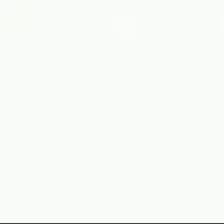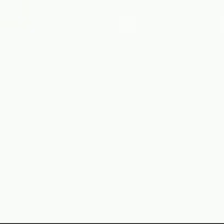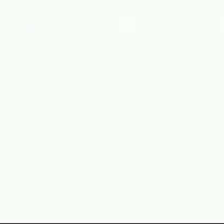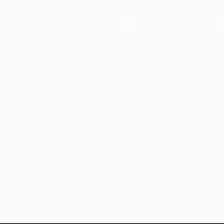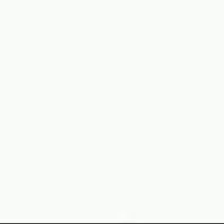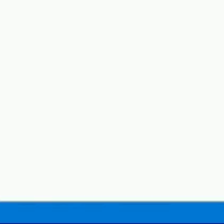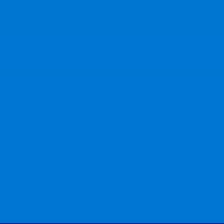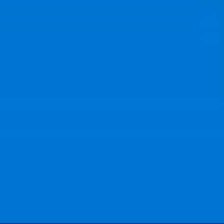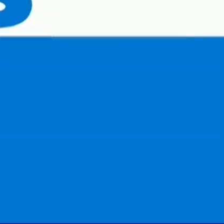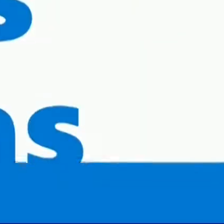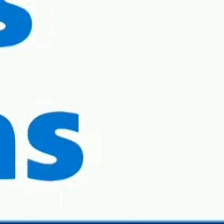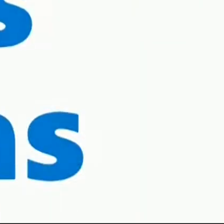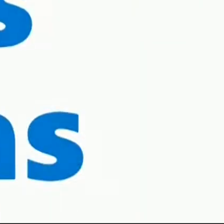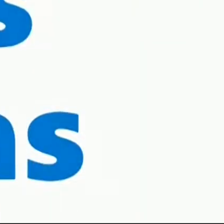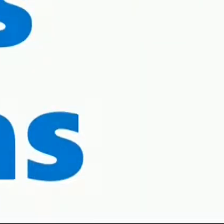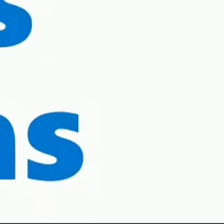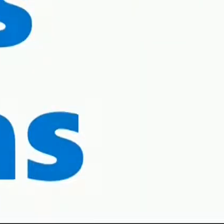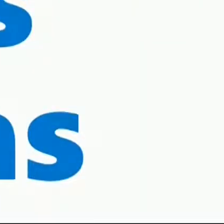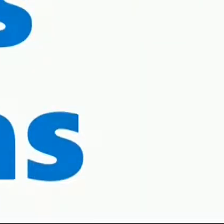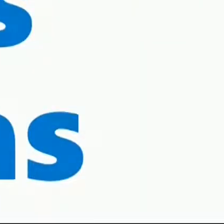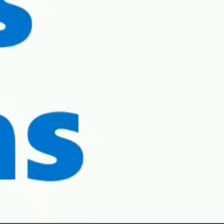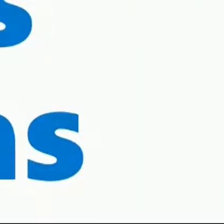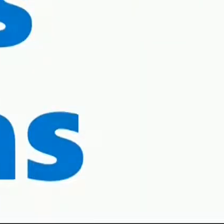A gente vai ceder gentilmente o nosso tempo para ele.